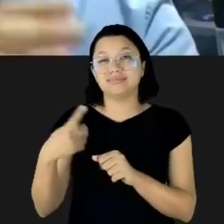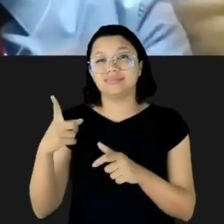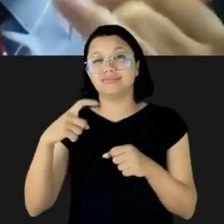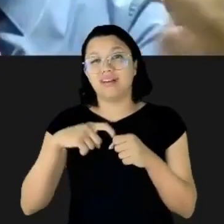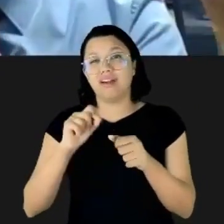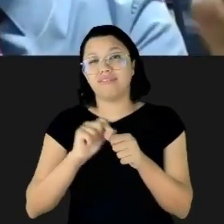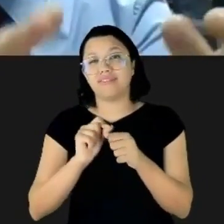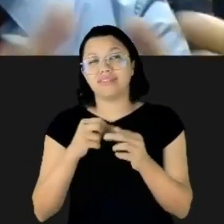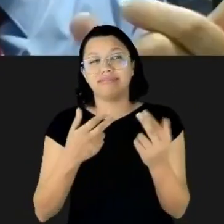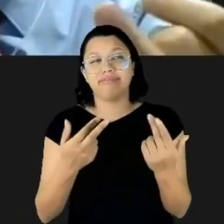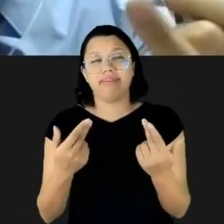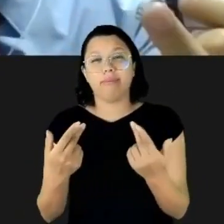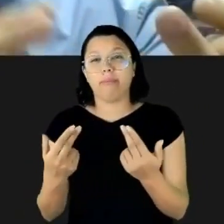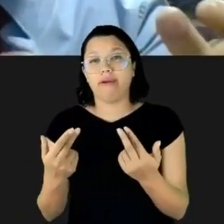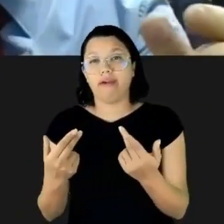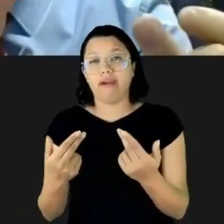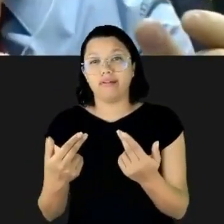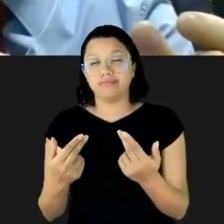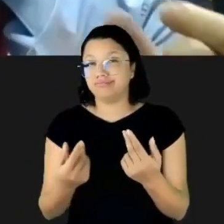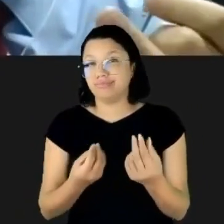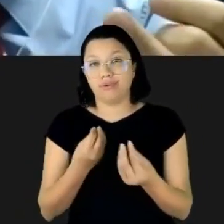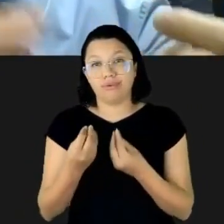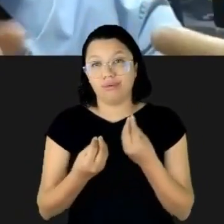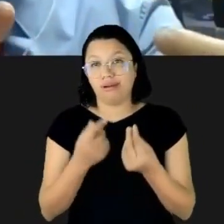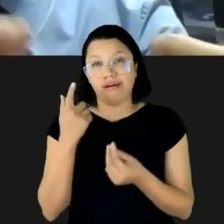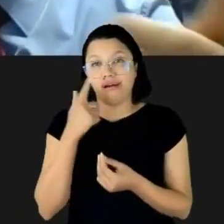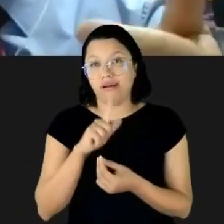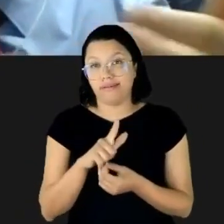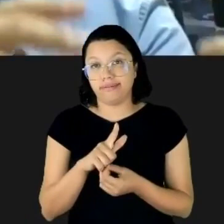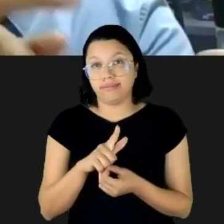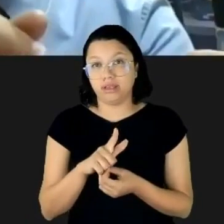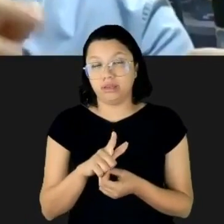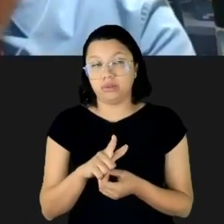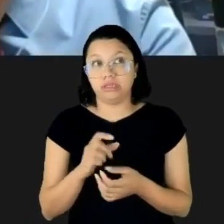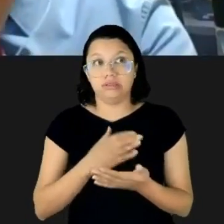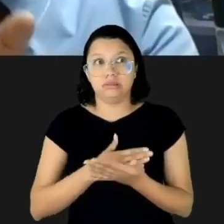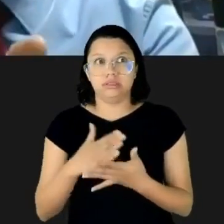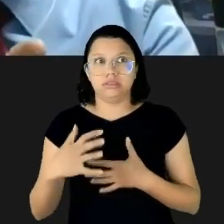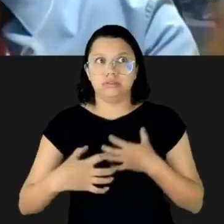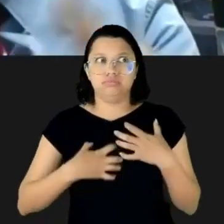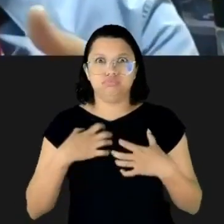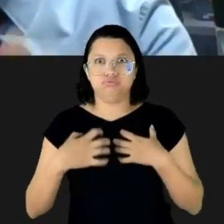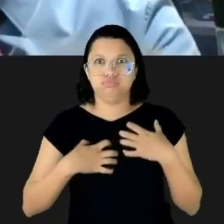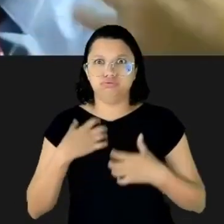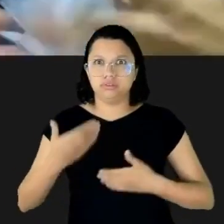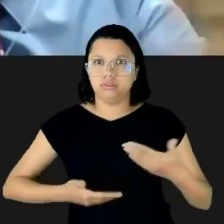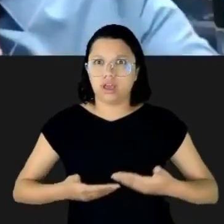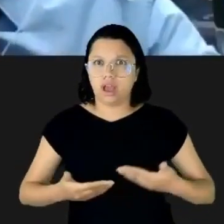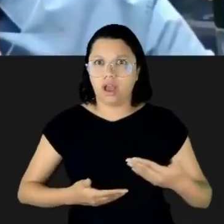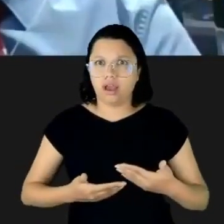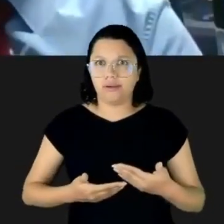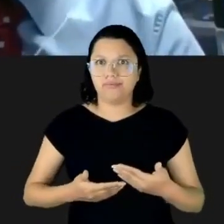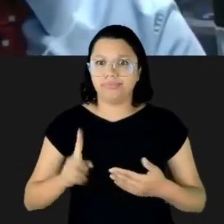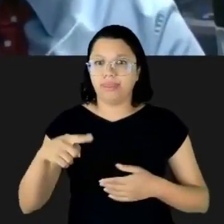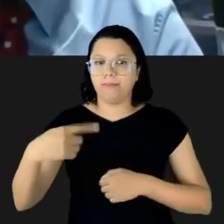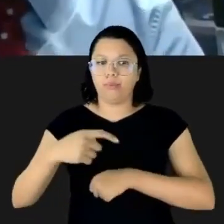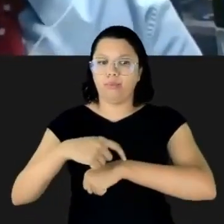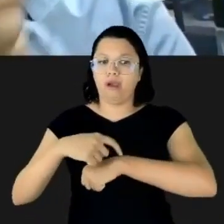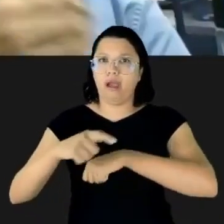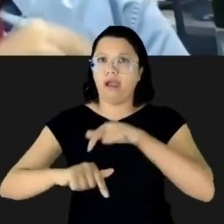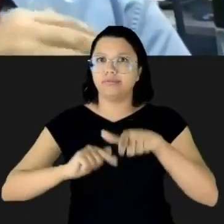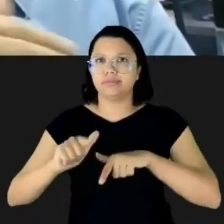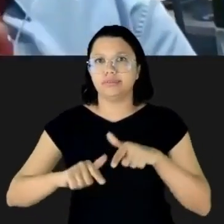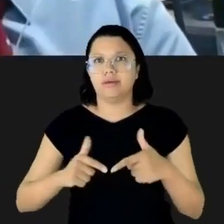aí você começa a expressar servidor de final de semana fora do horário cometer erros porque você trabalha demais